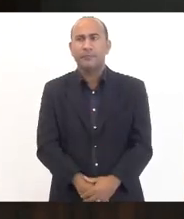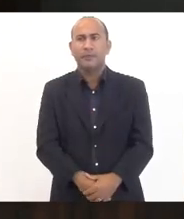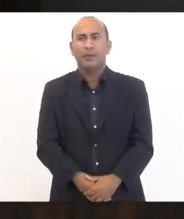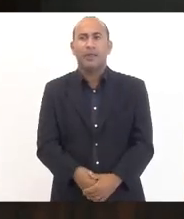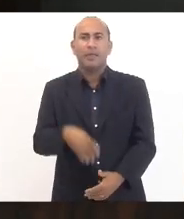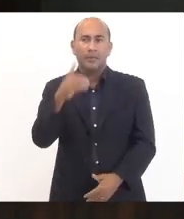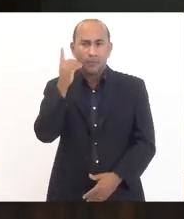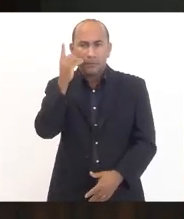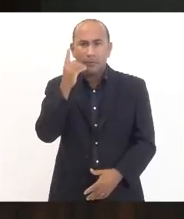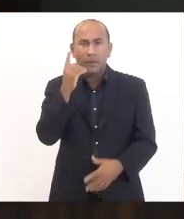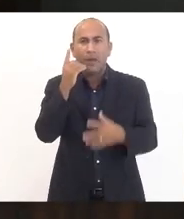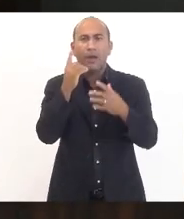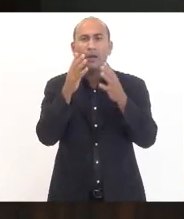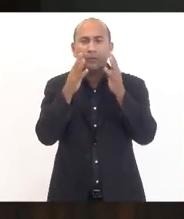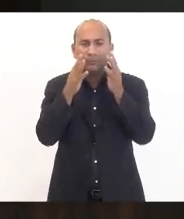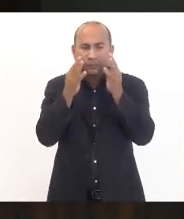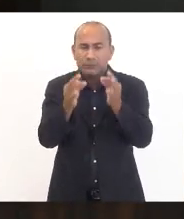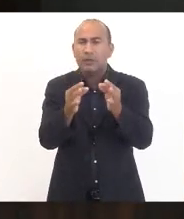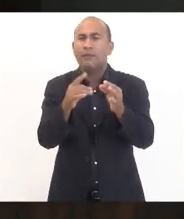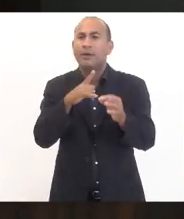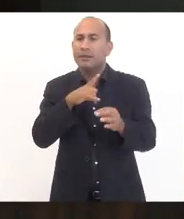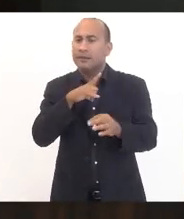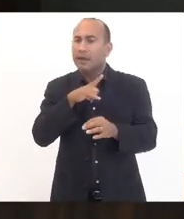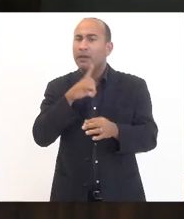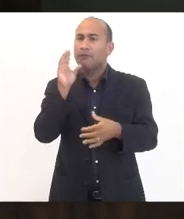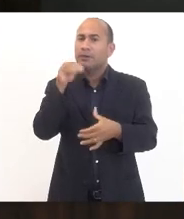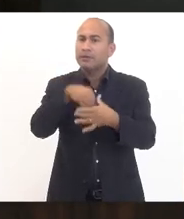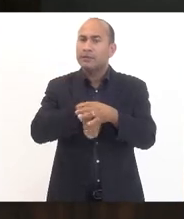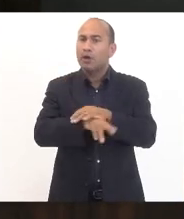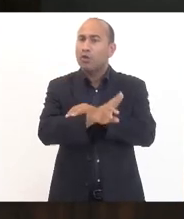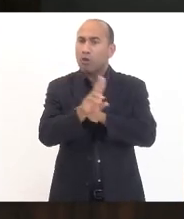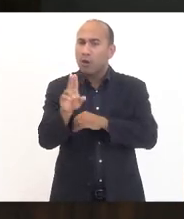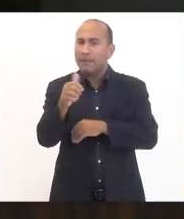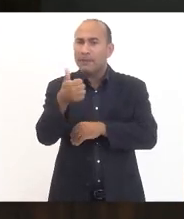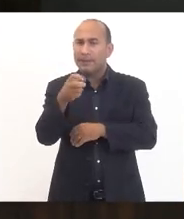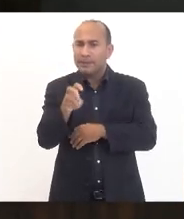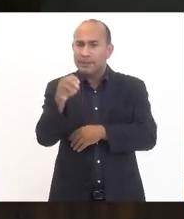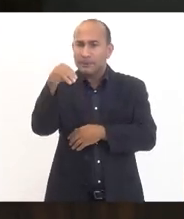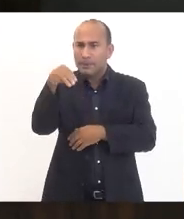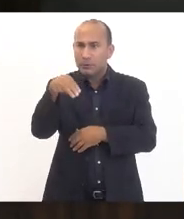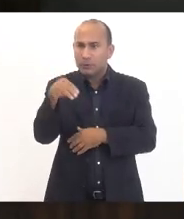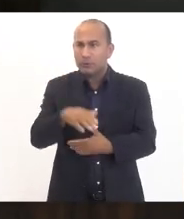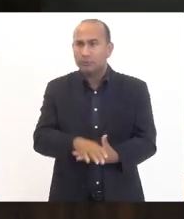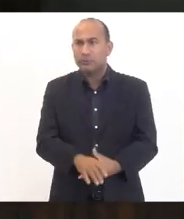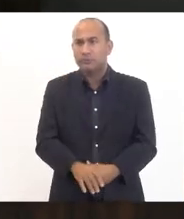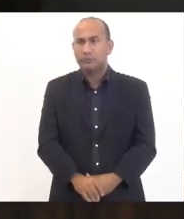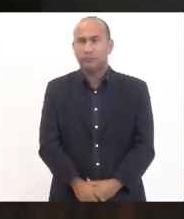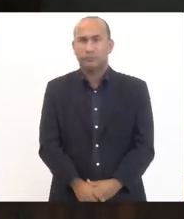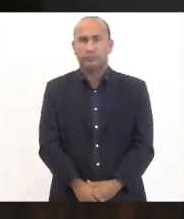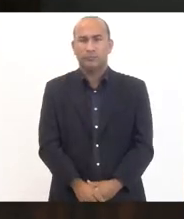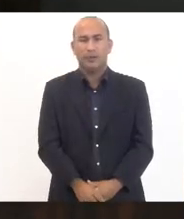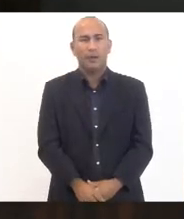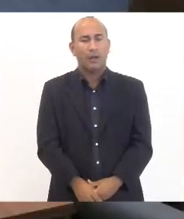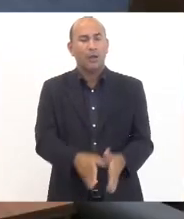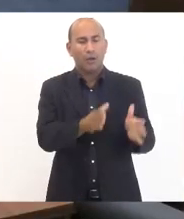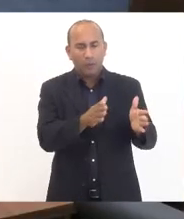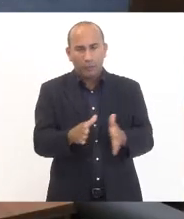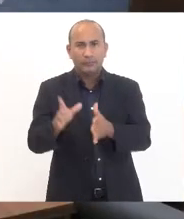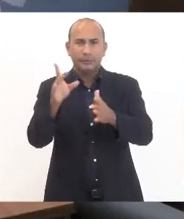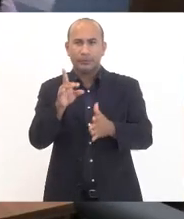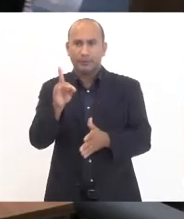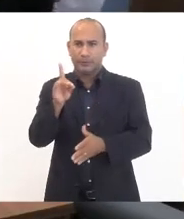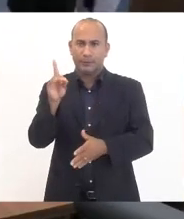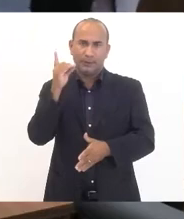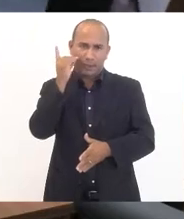vamos ter votação nominal daqui a 15 minutos, hein, por favor. Questão de ordem, presidente. Questão de ordem, deputado Márcio